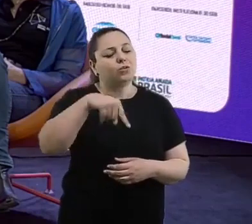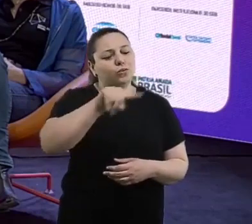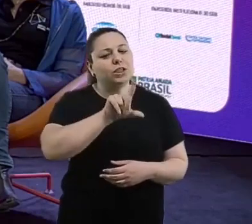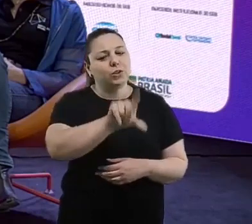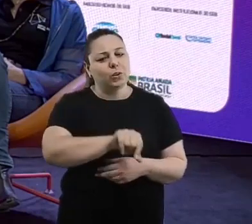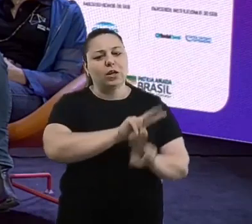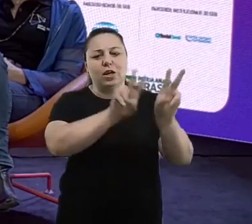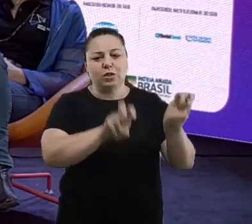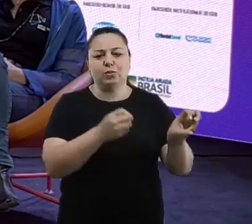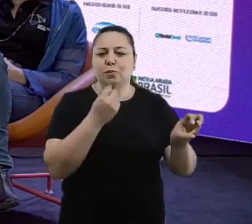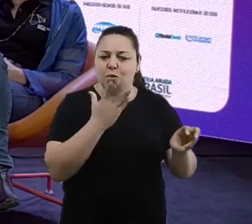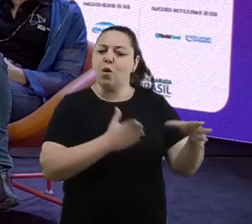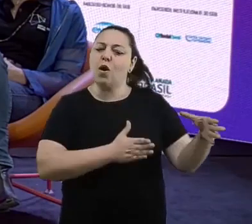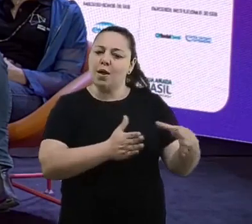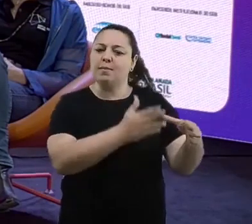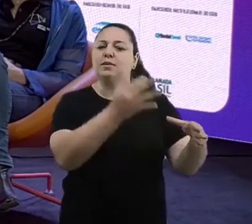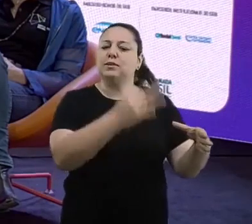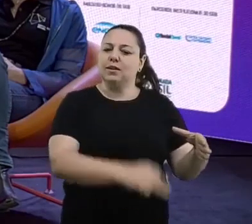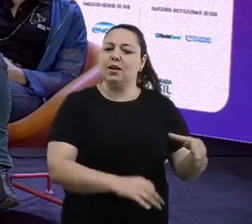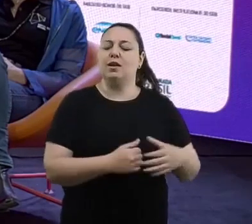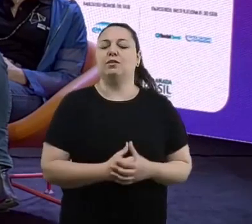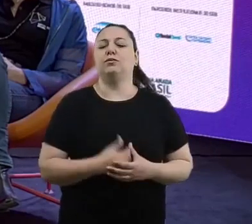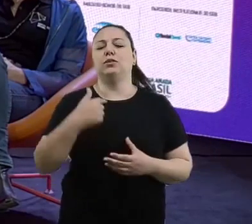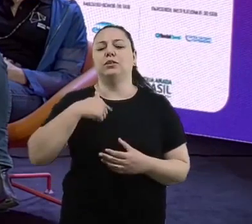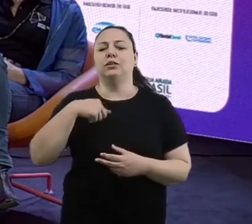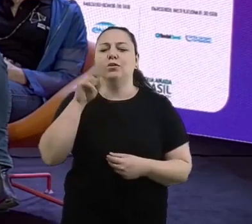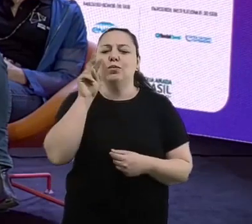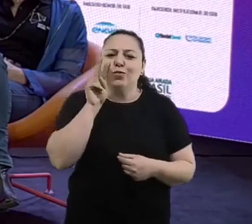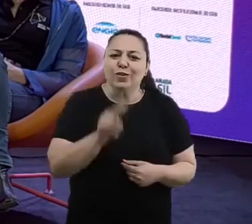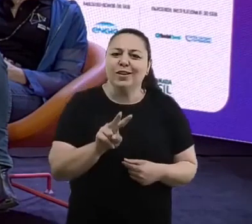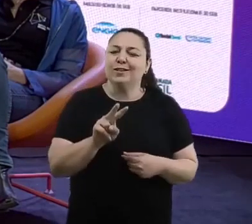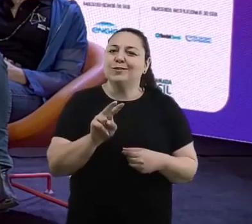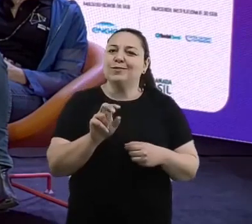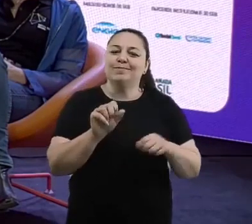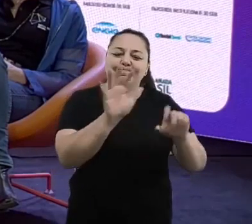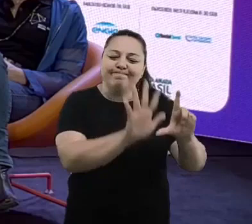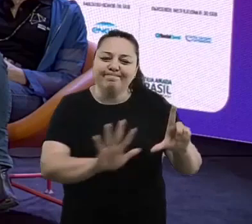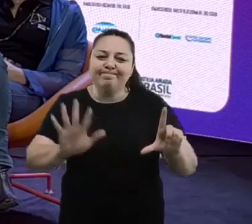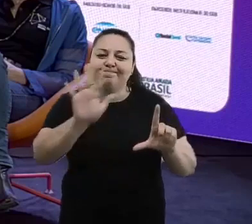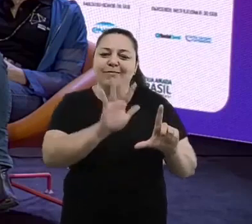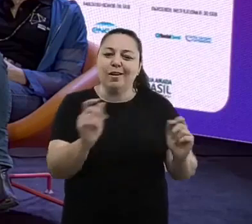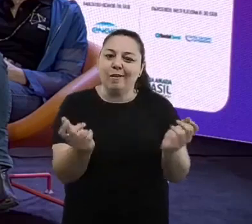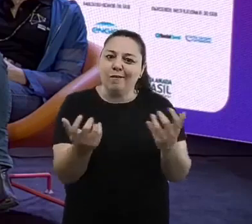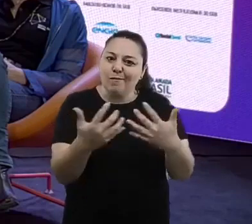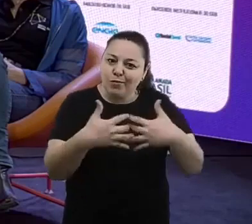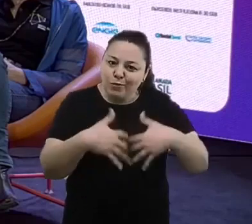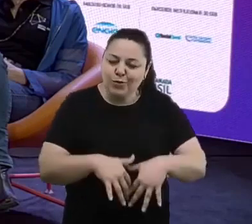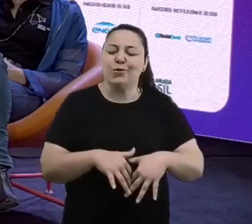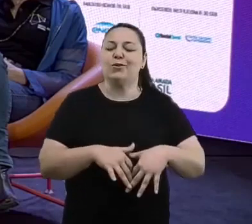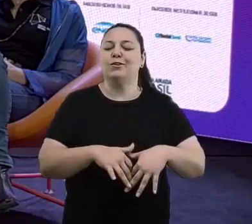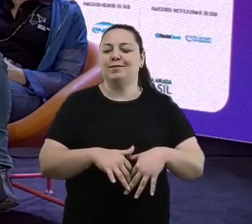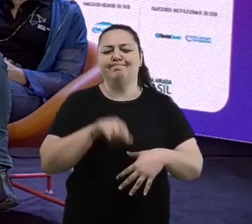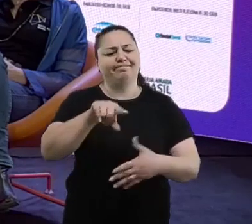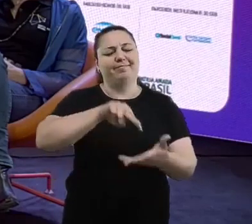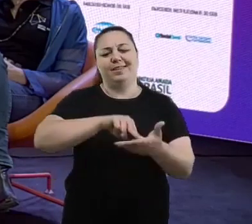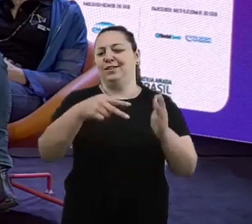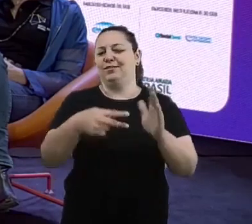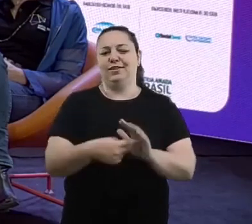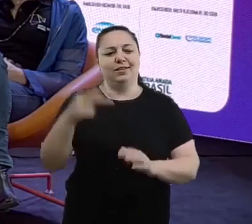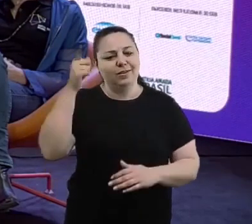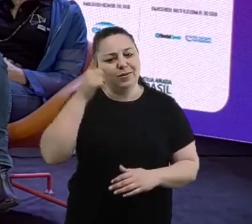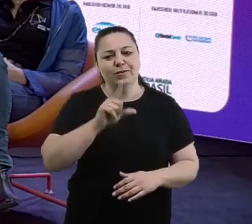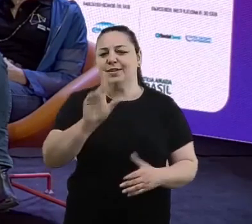rodando, com a visualização ali acontecendo e aquilo funcionando de verdade, é porque deu certo, entendeu? Não importa se ali, como que